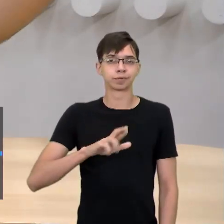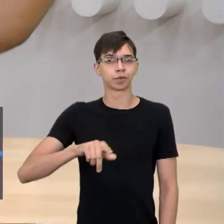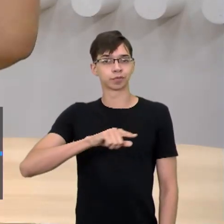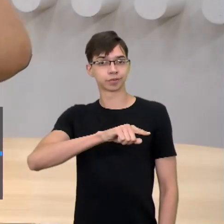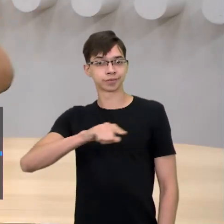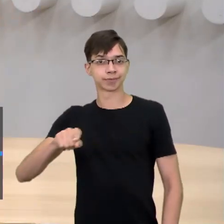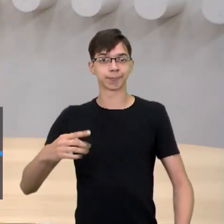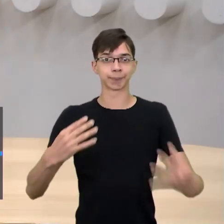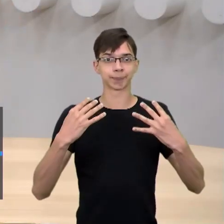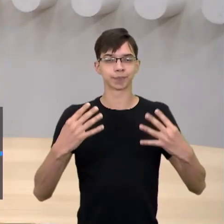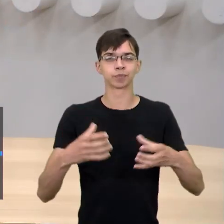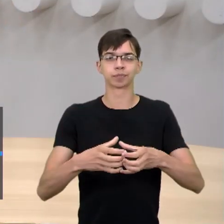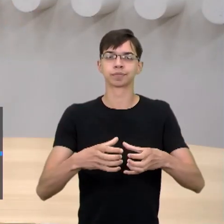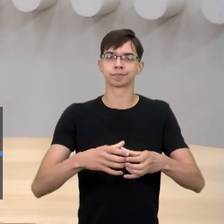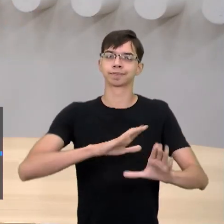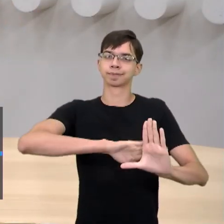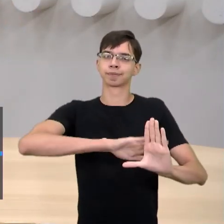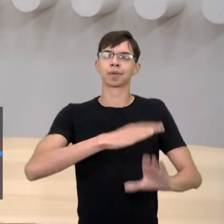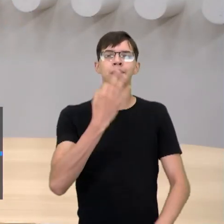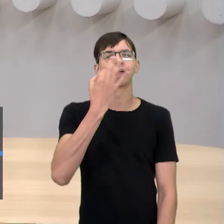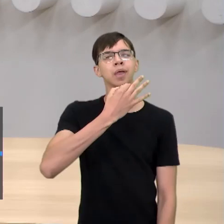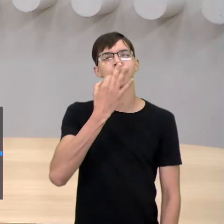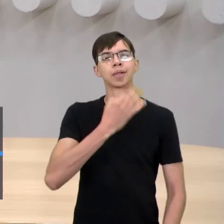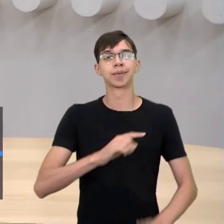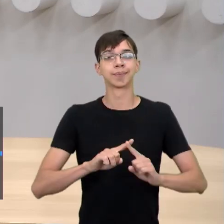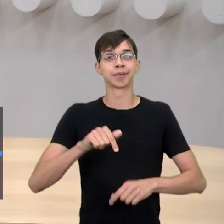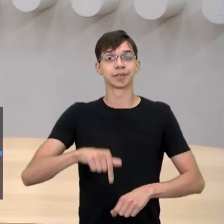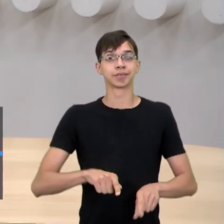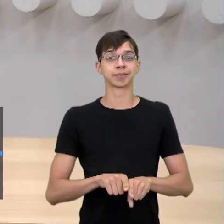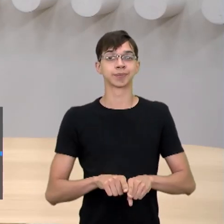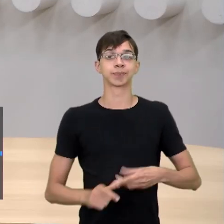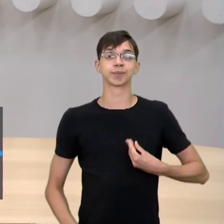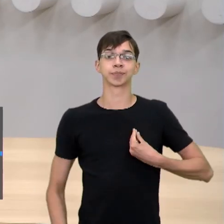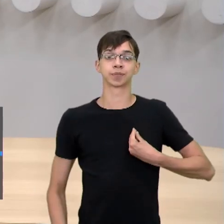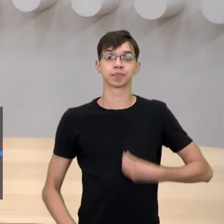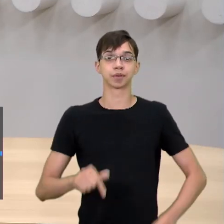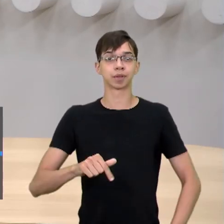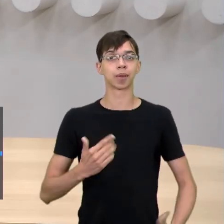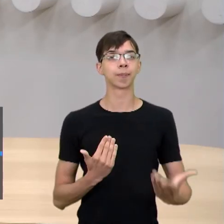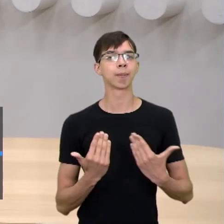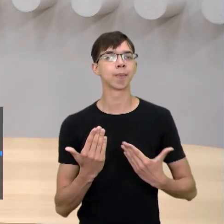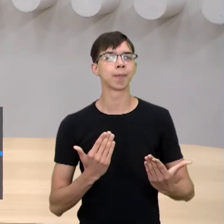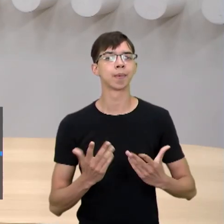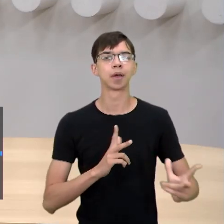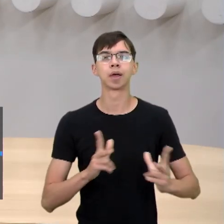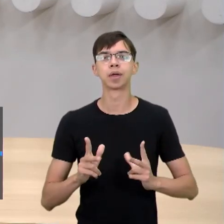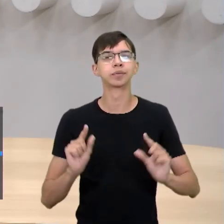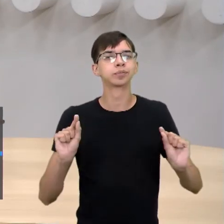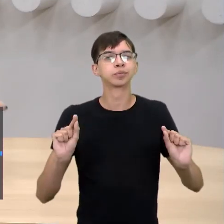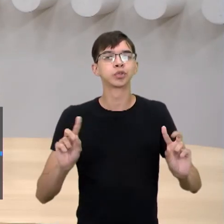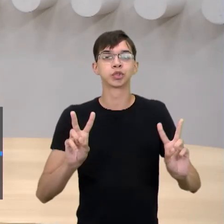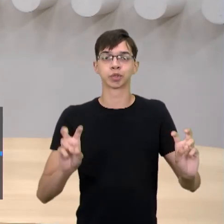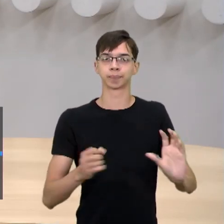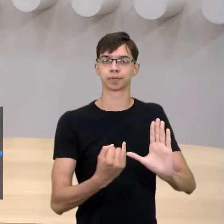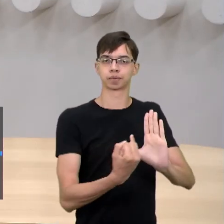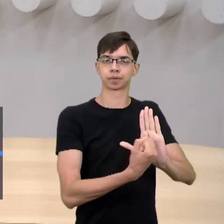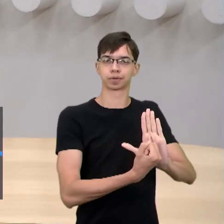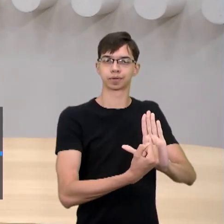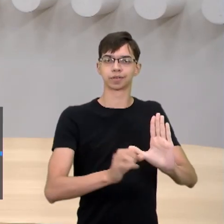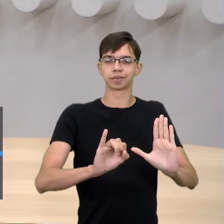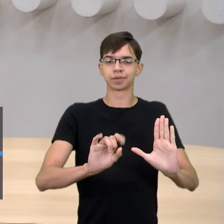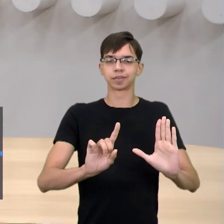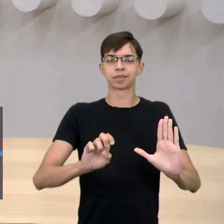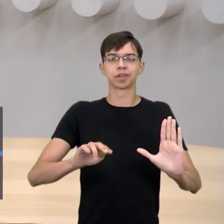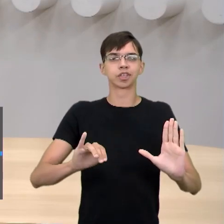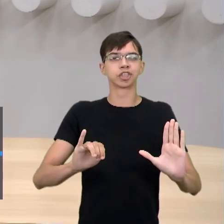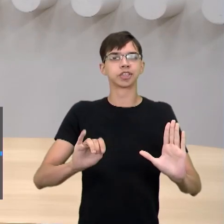também tenho uma equipe linda aqui do meu lado, mas estamos aqui nessa jornada para a gente conversar sobre identidade, né?